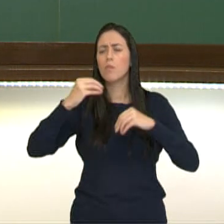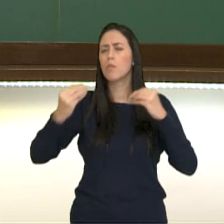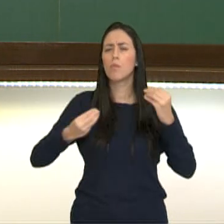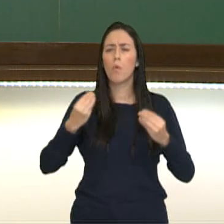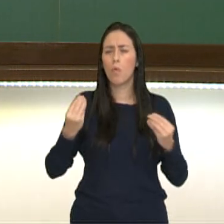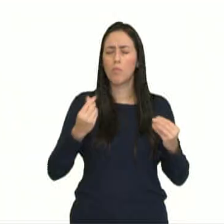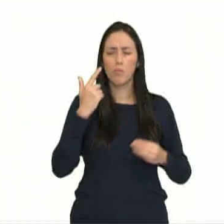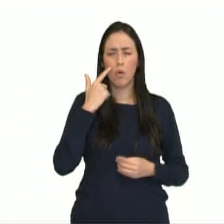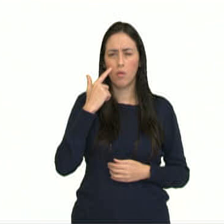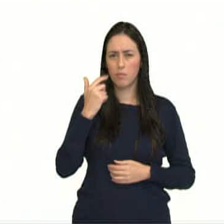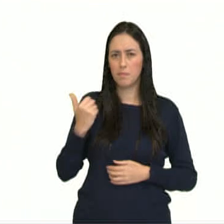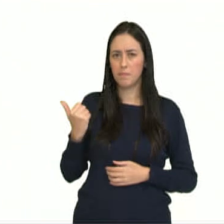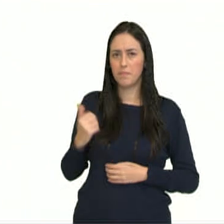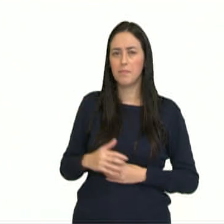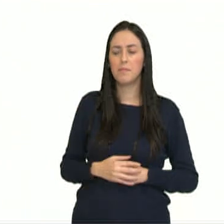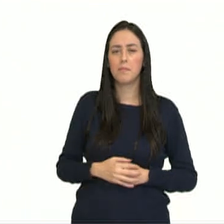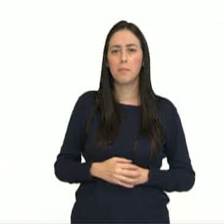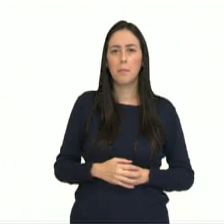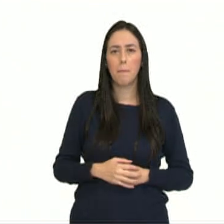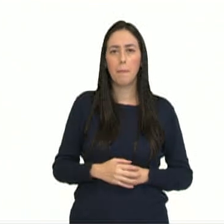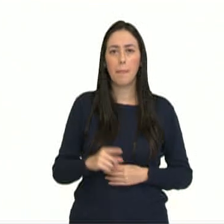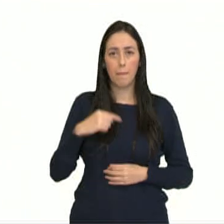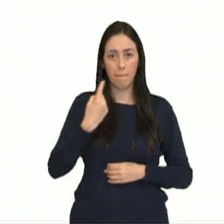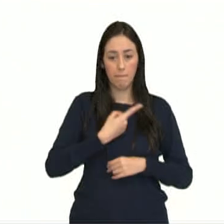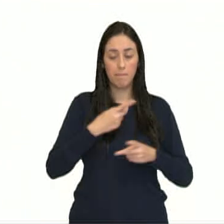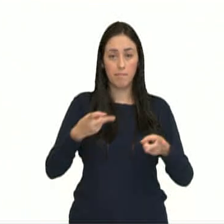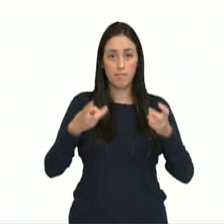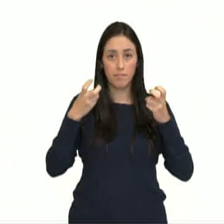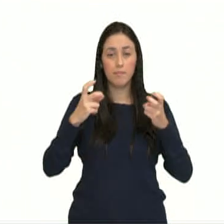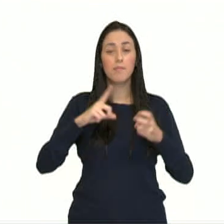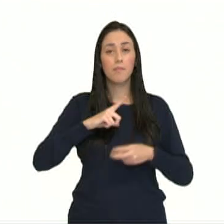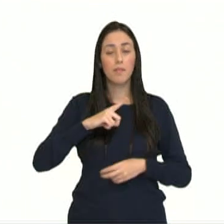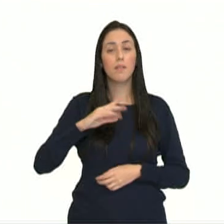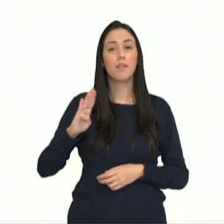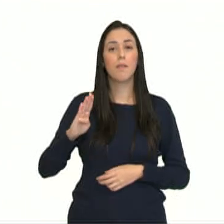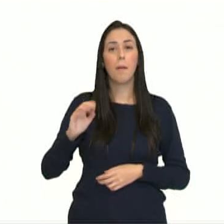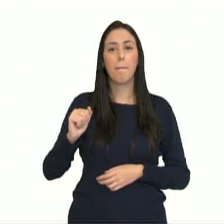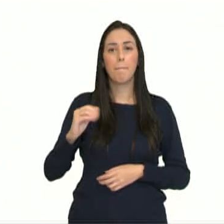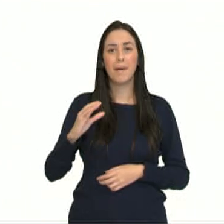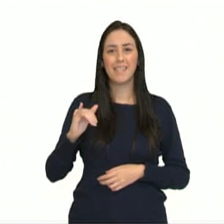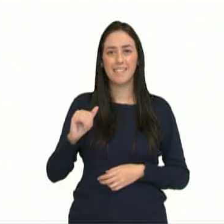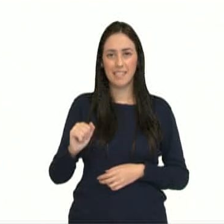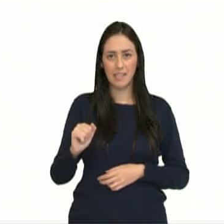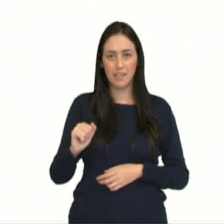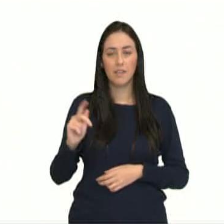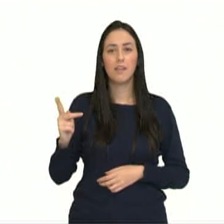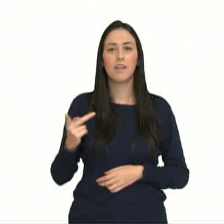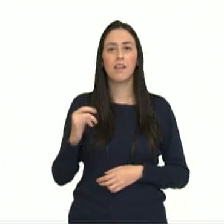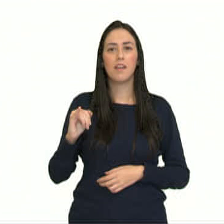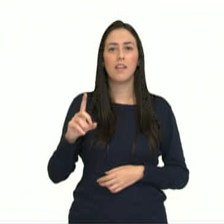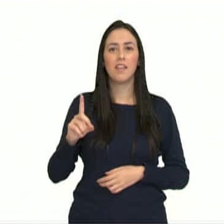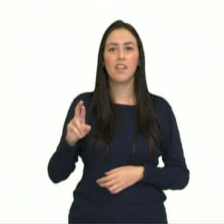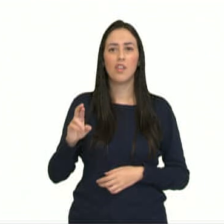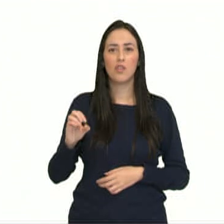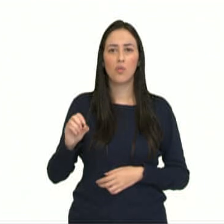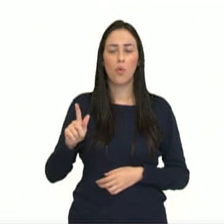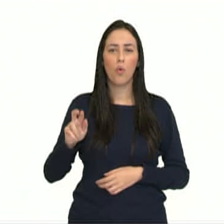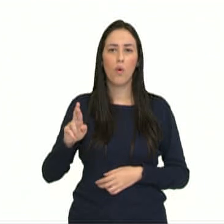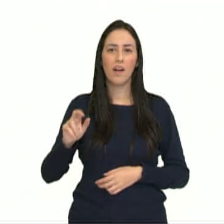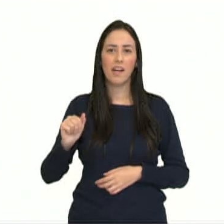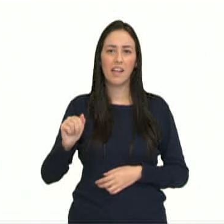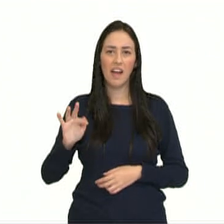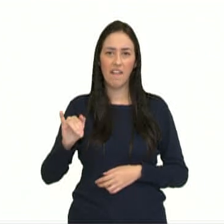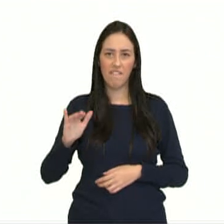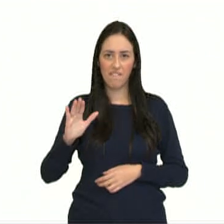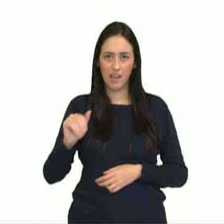Dá uma olhada aqui na tela, ó, que a gente vai perceber a ideia de bacias hidrográficas. Então, quando a gente fala em água superficial, a gente está falando de